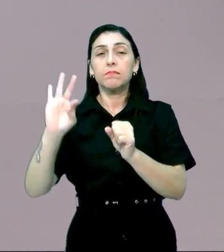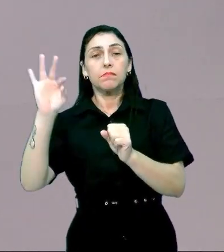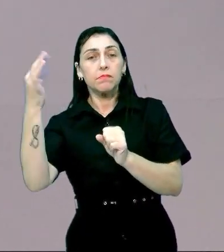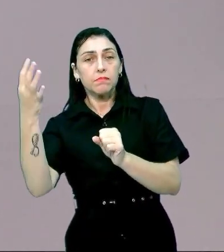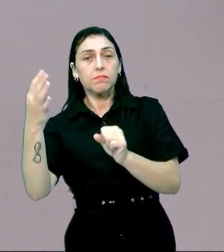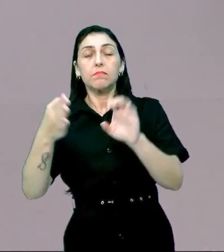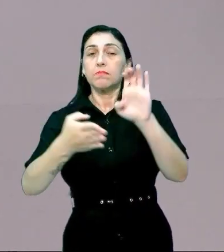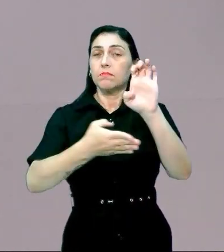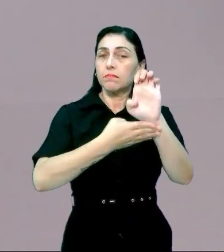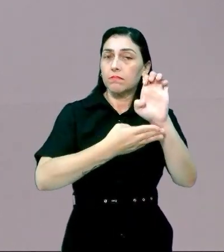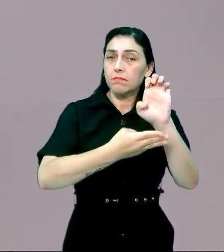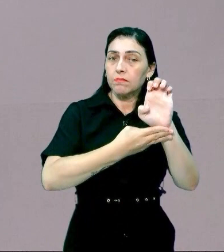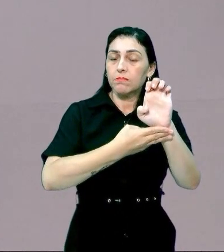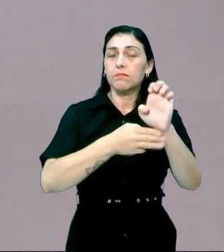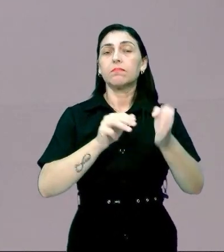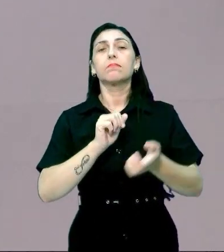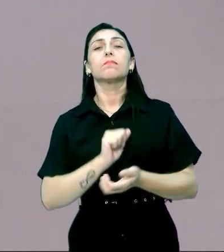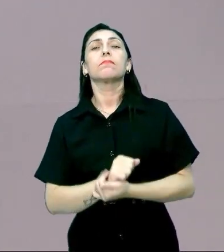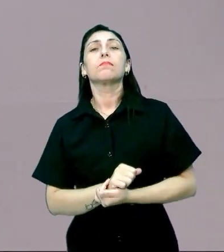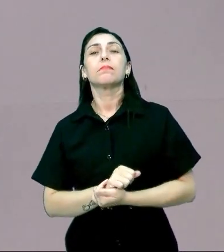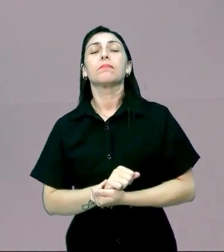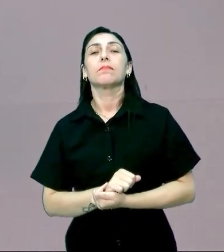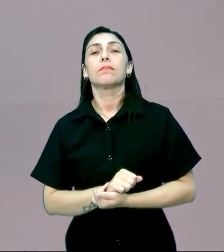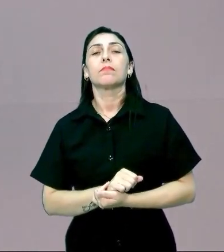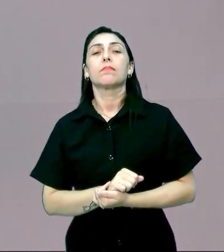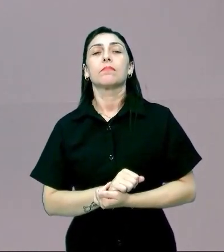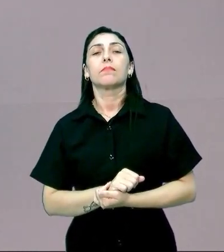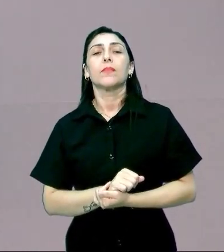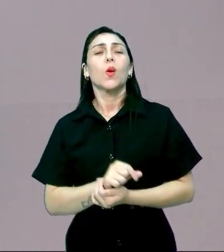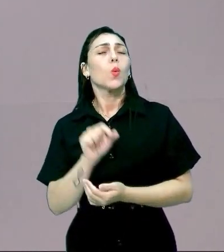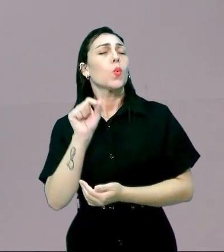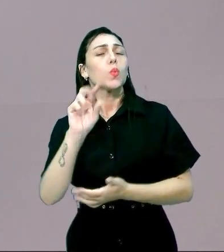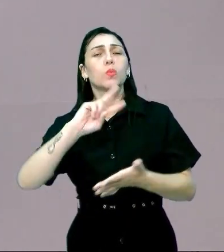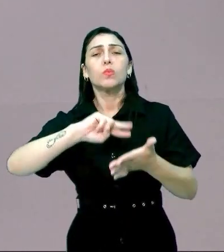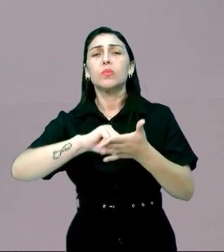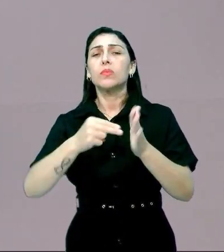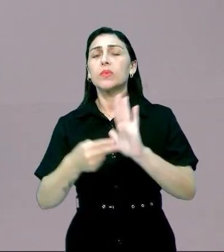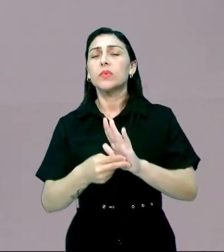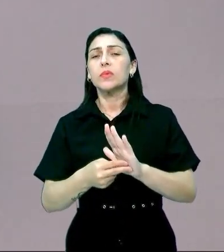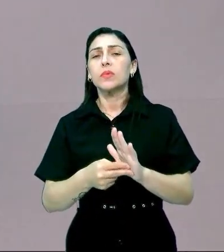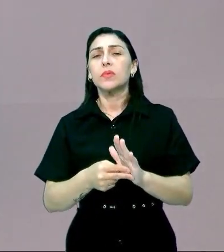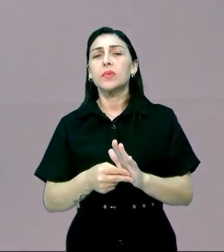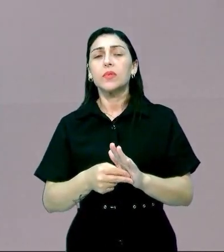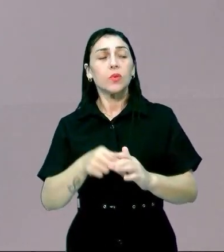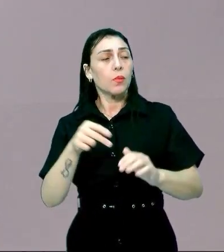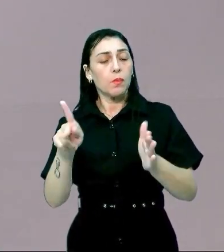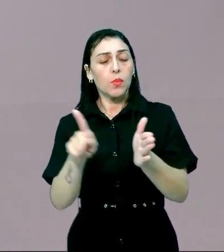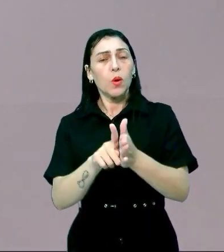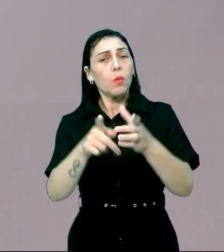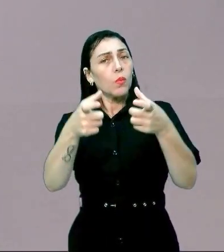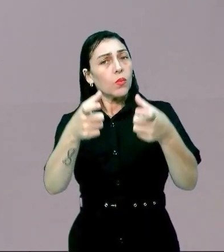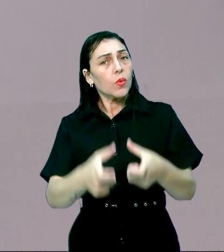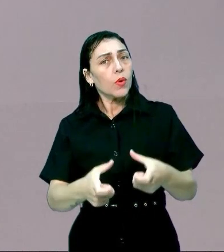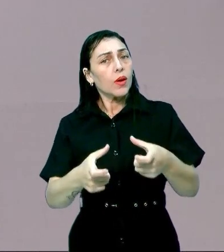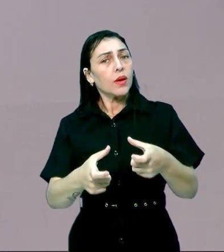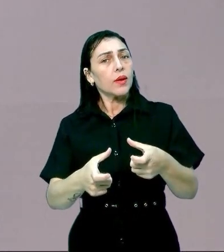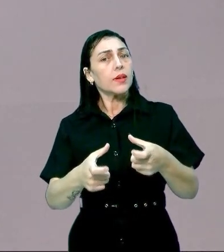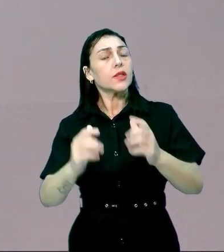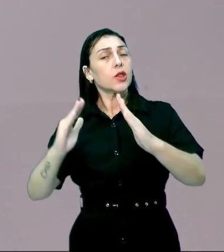ocorrer via e-mail, né? Então, o que significa o quê? Que no próprio ambiente